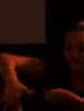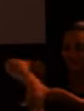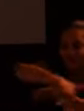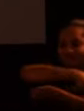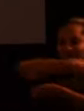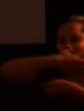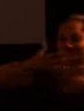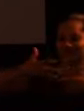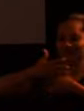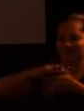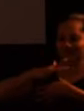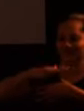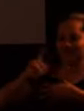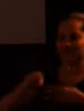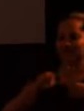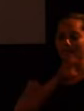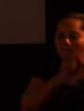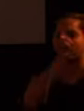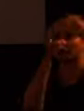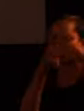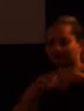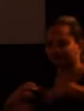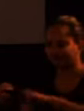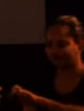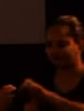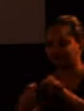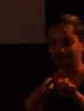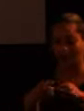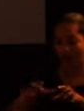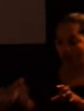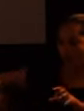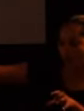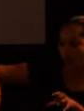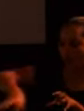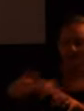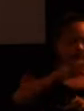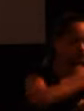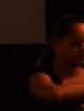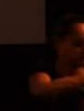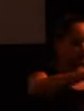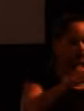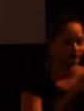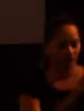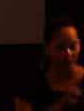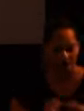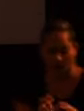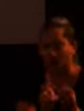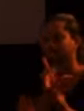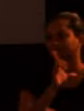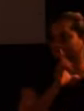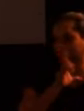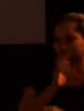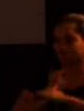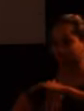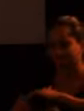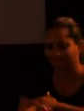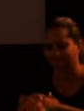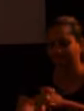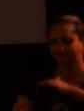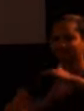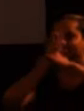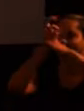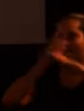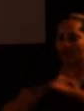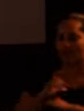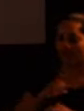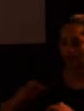acontece no entorno das estações de metrô. O plano diretor já preconiza isso, já traz isso, quer dizer, ao longo dos eixos do transporte